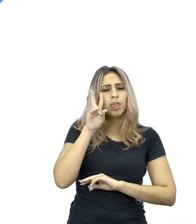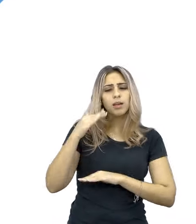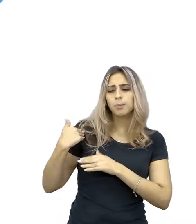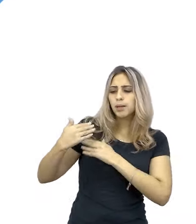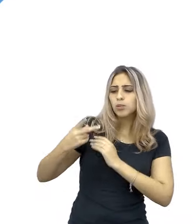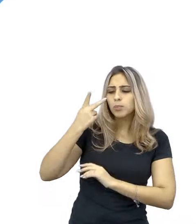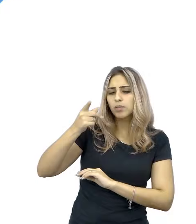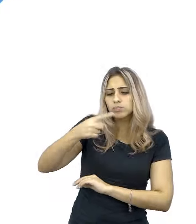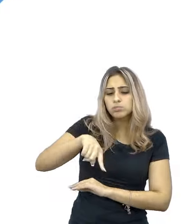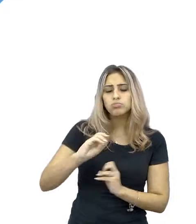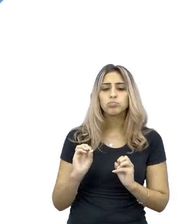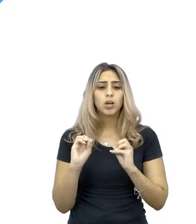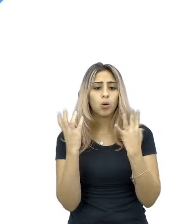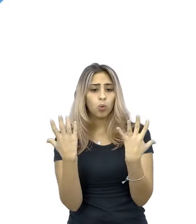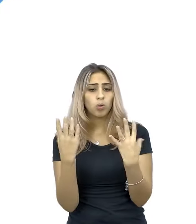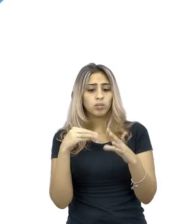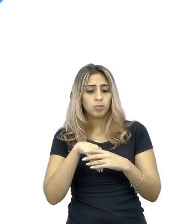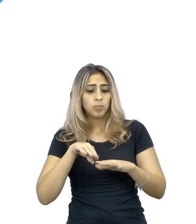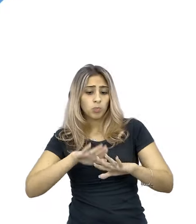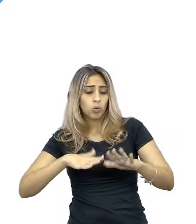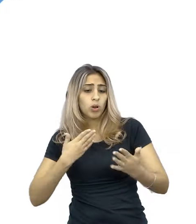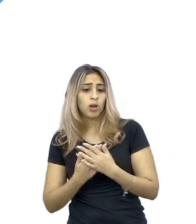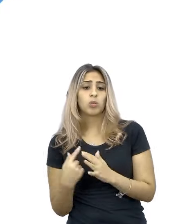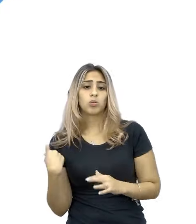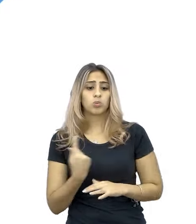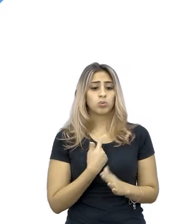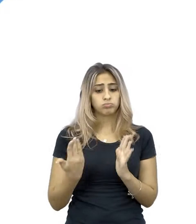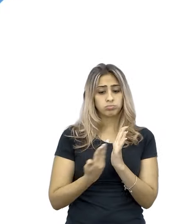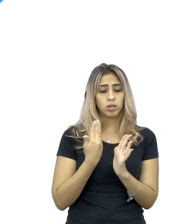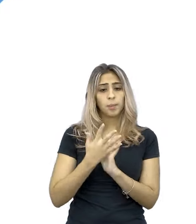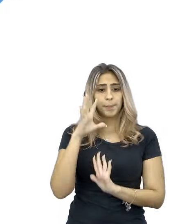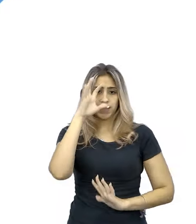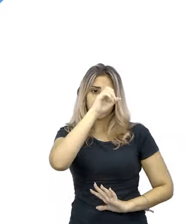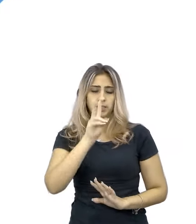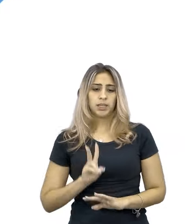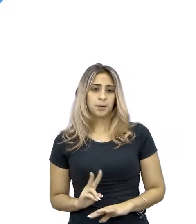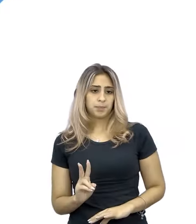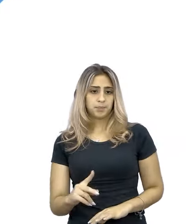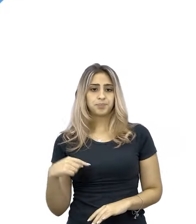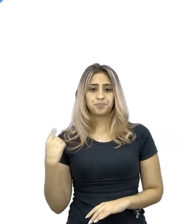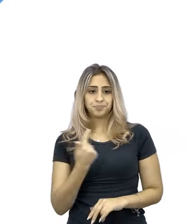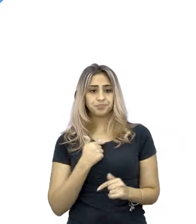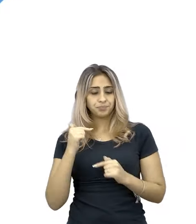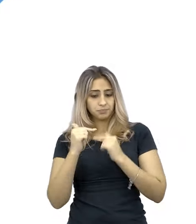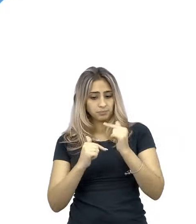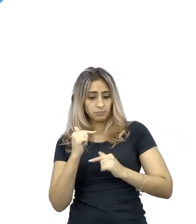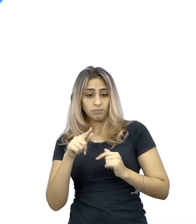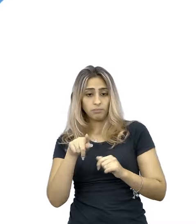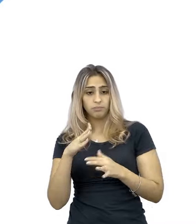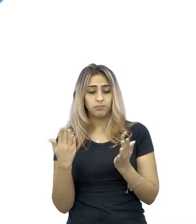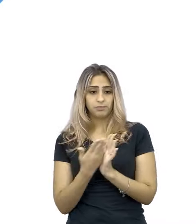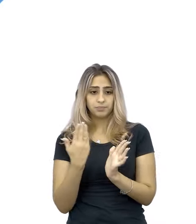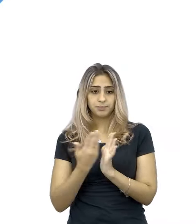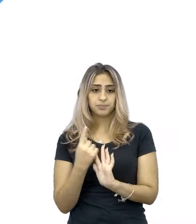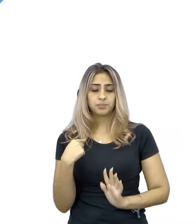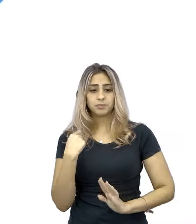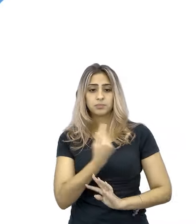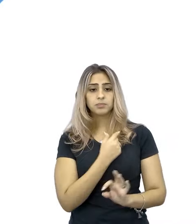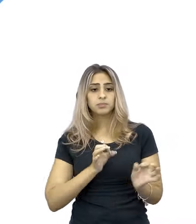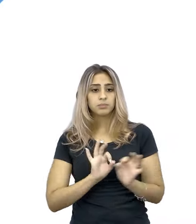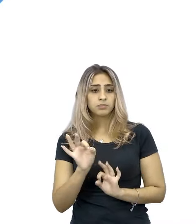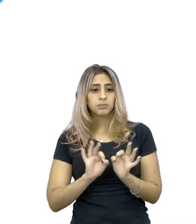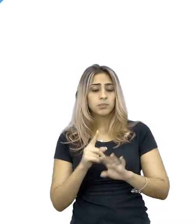vocês que acontecem em toda a aula do nosso caderno Aprender Sempre. Então, quando a gente está trabalhando com esse caderno, nós vamos ter que